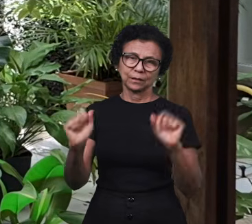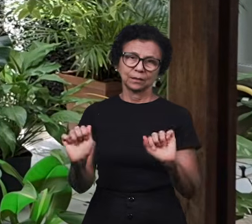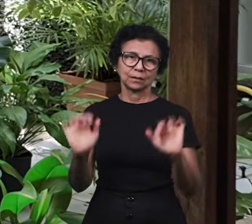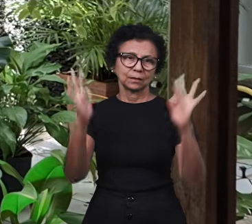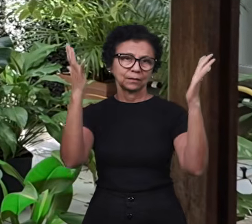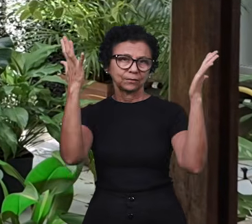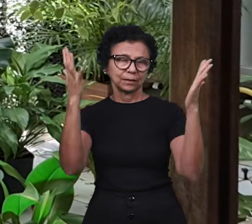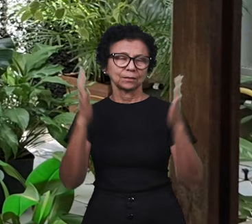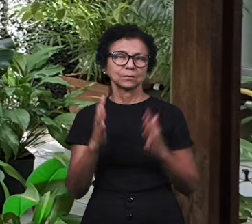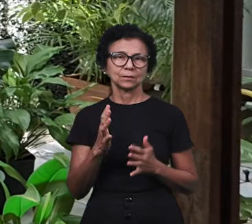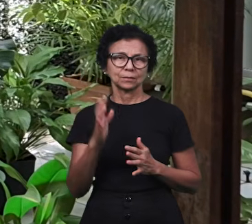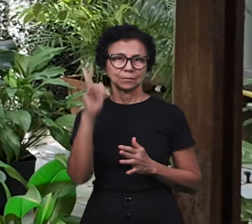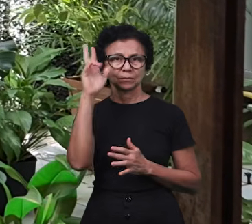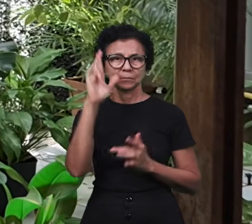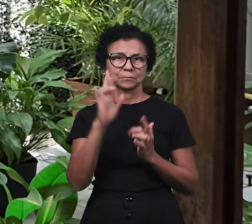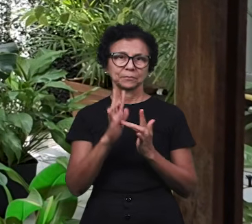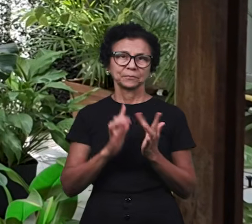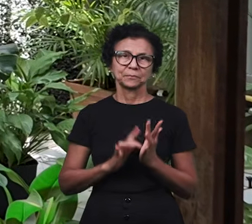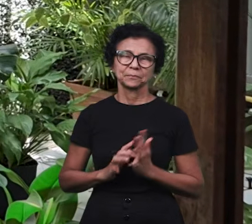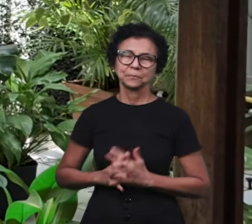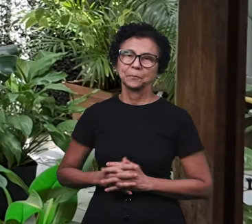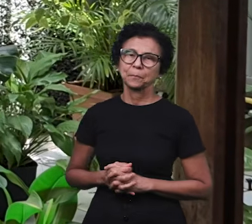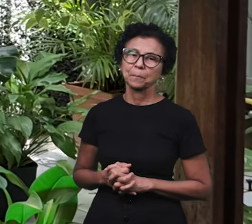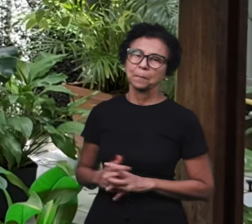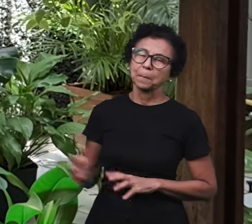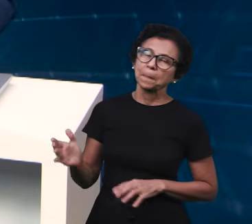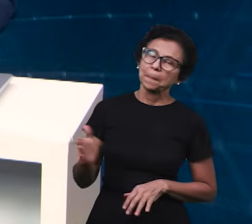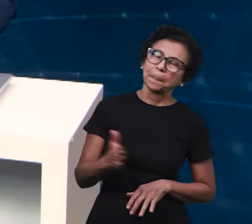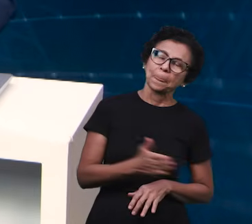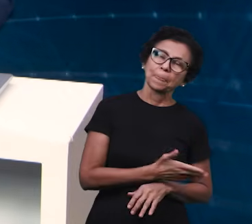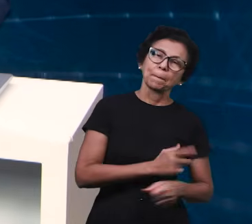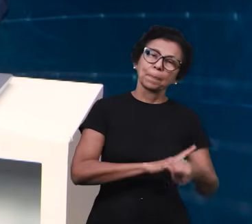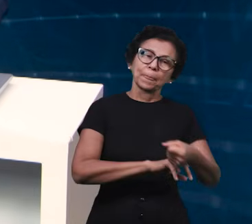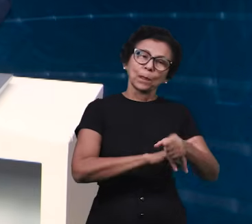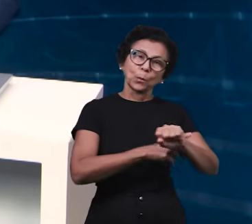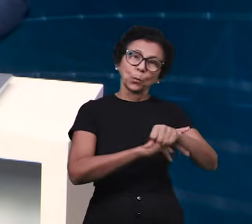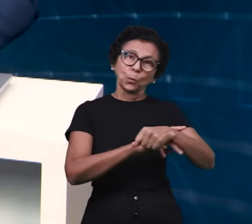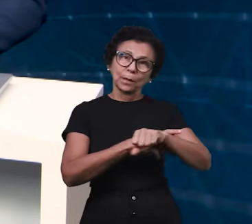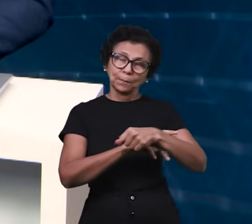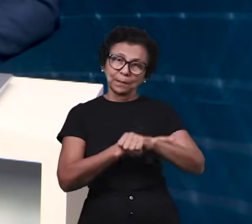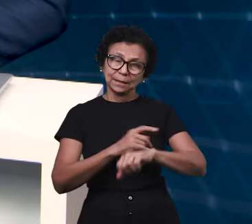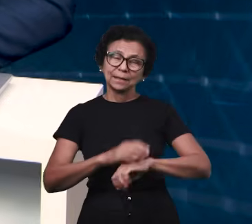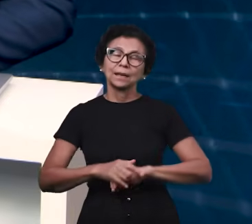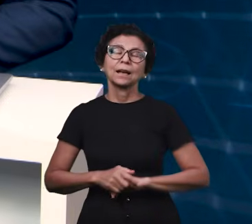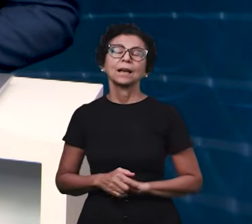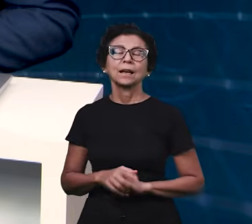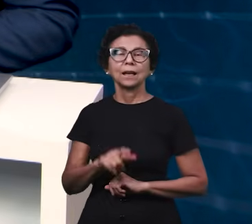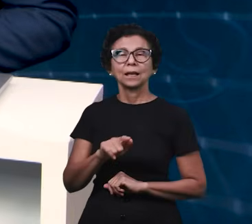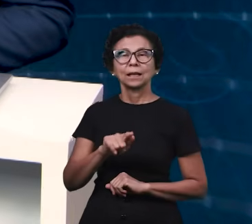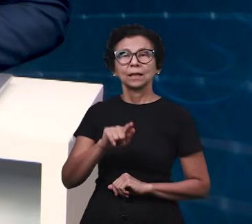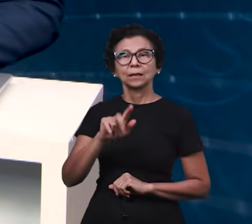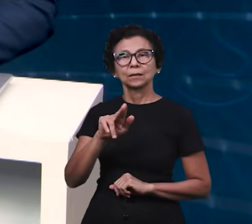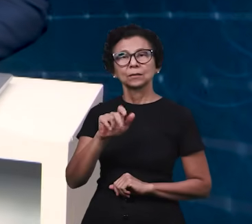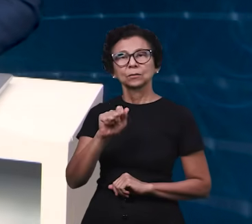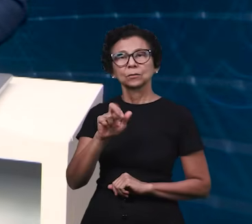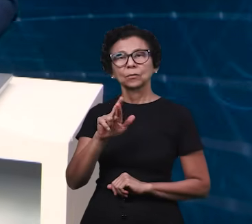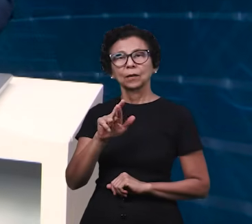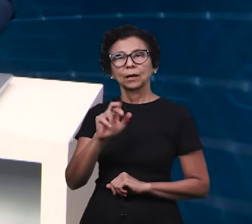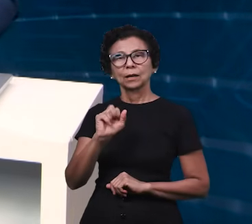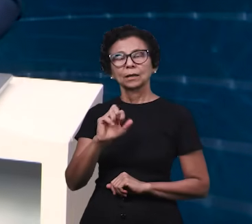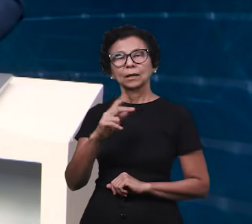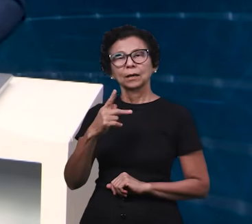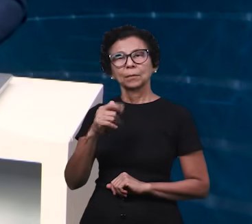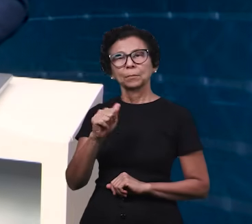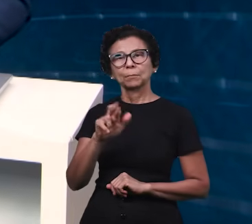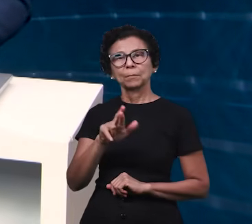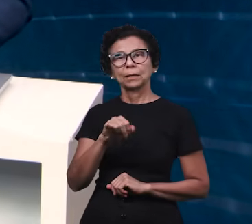mais novidades, mais eventos. A todos a paz do Senhor Jesus. Saindo de Viana, vamos para Guarapari? Pois é, alô Guarapari, informações